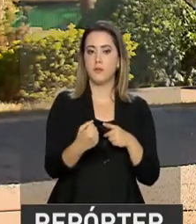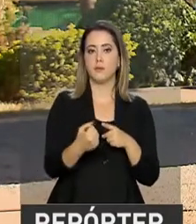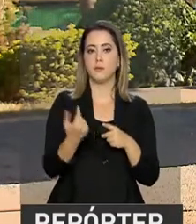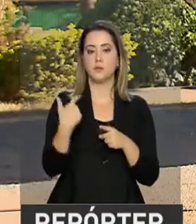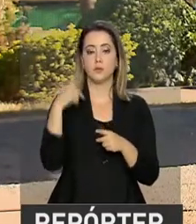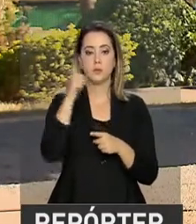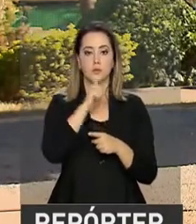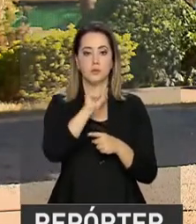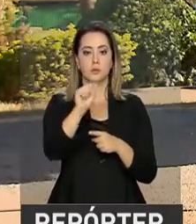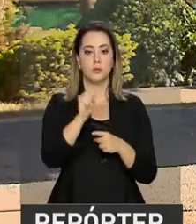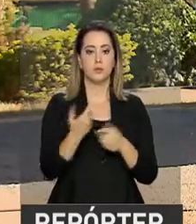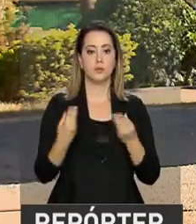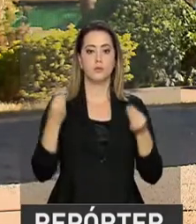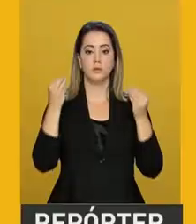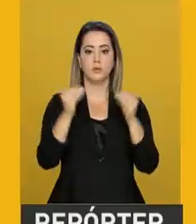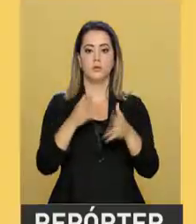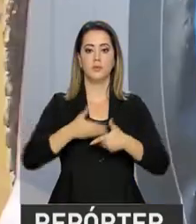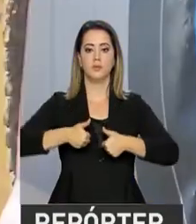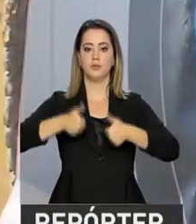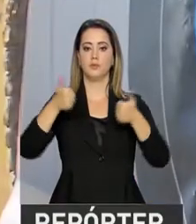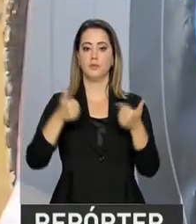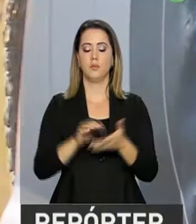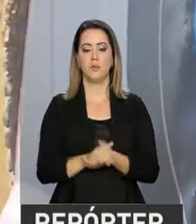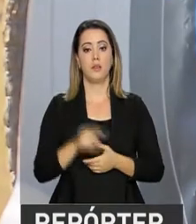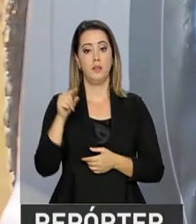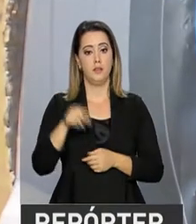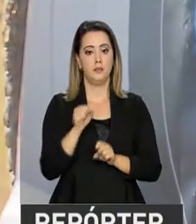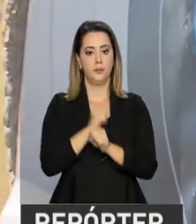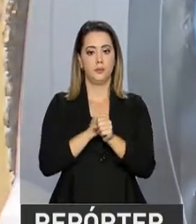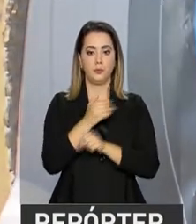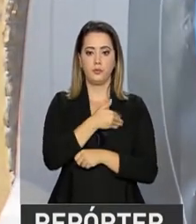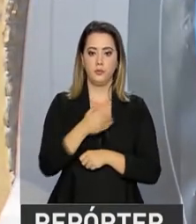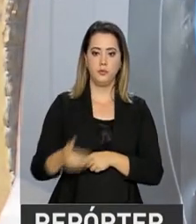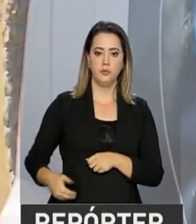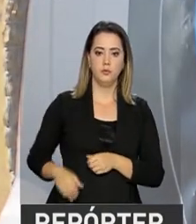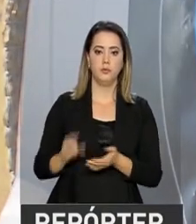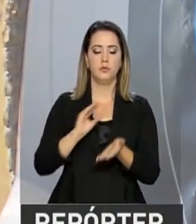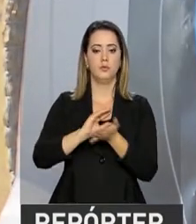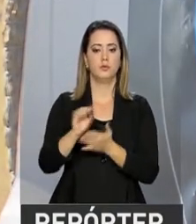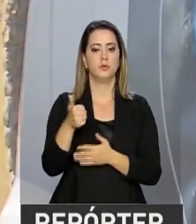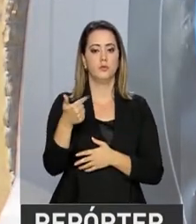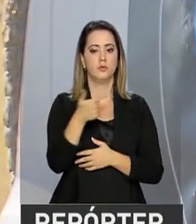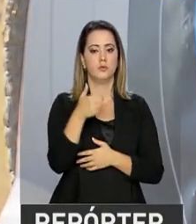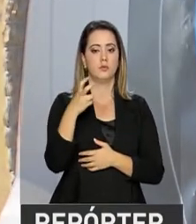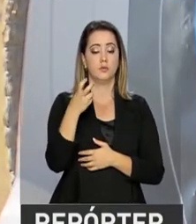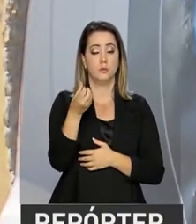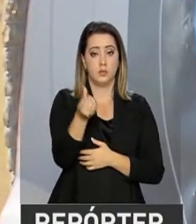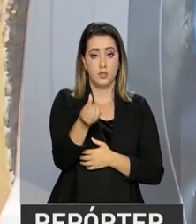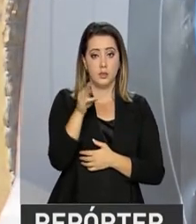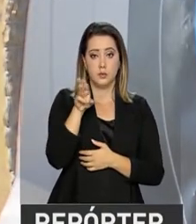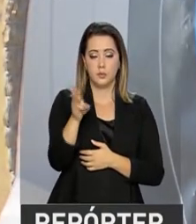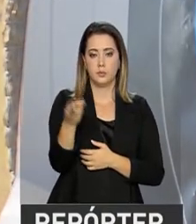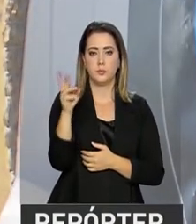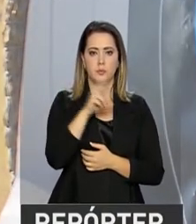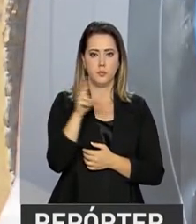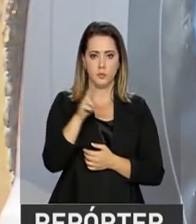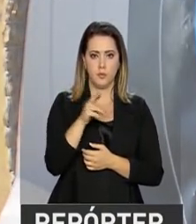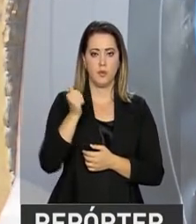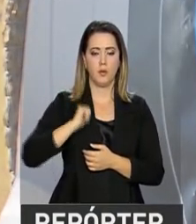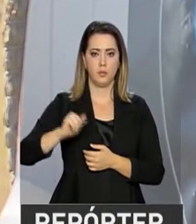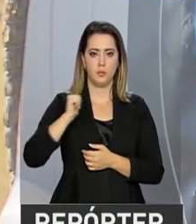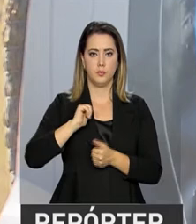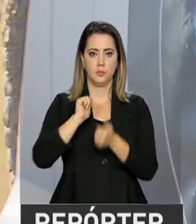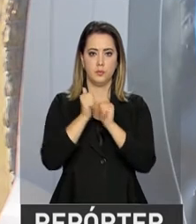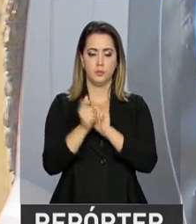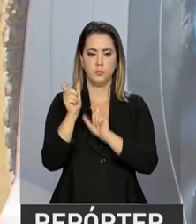alcançar e e dar o seu melhor para esse ano o governo destinou cerca de 126 milhões de reais para o bolsa atleta do ministério